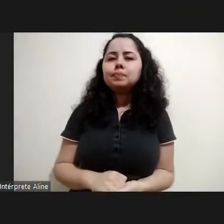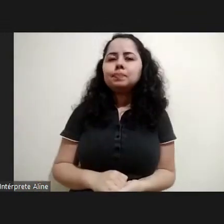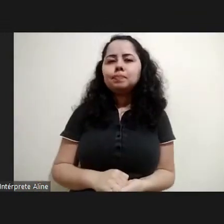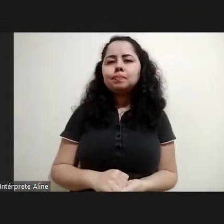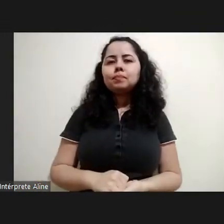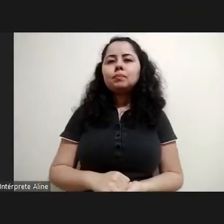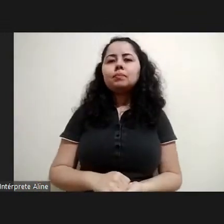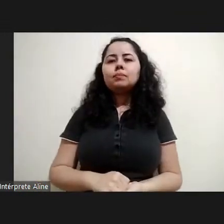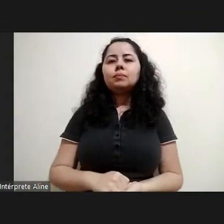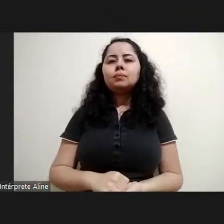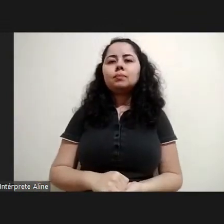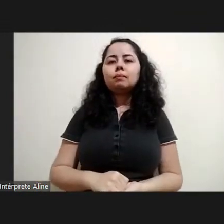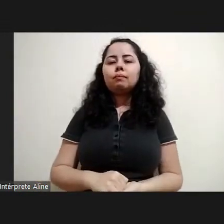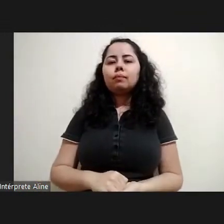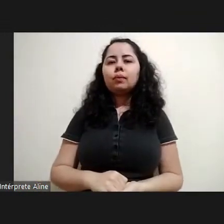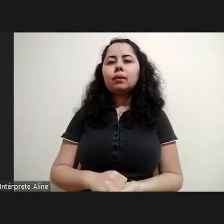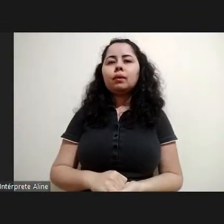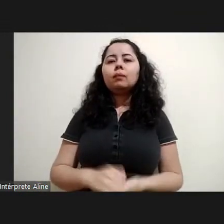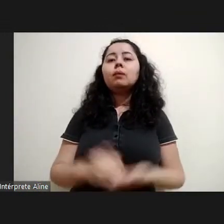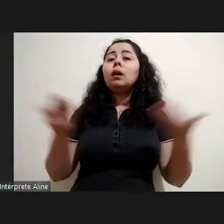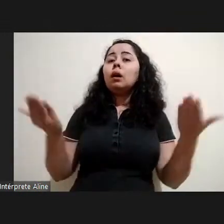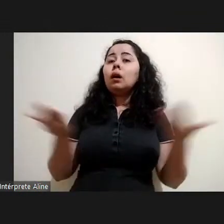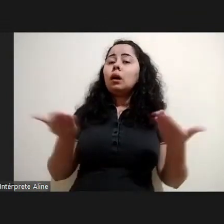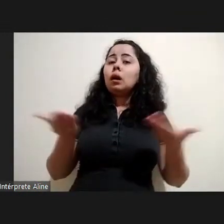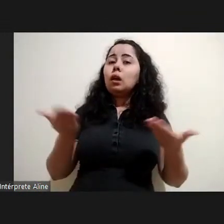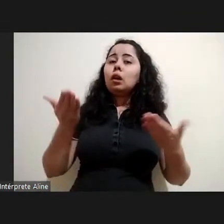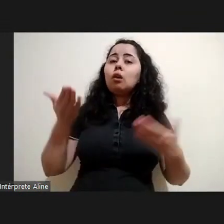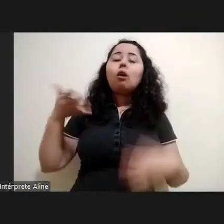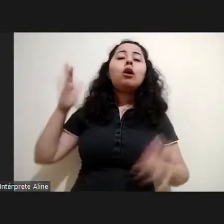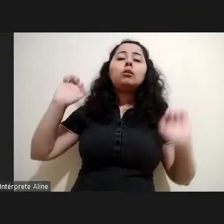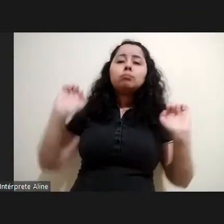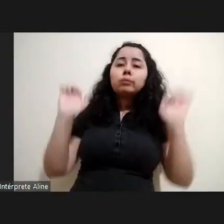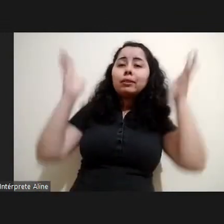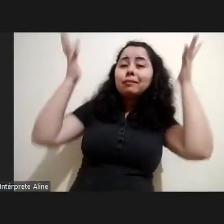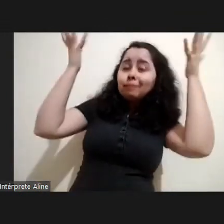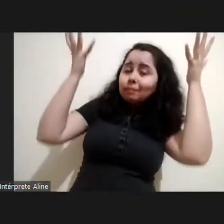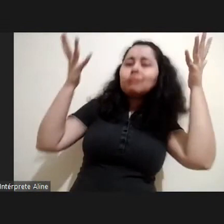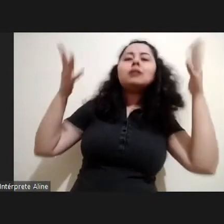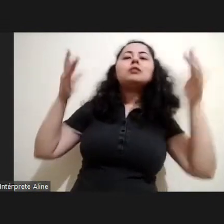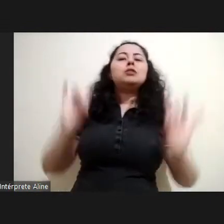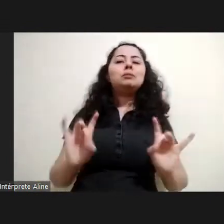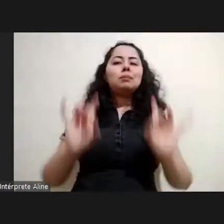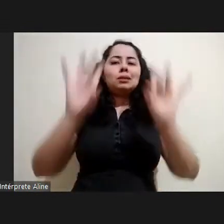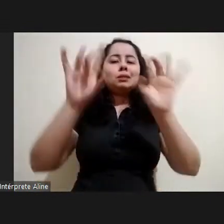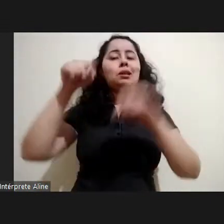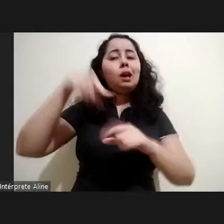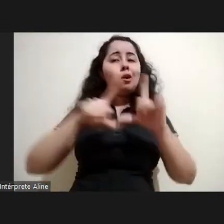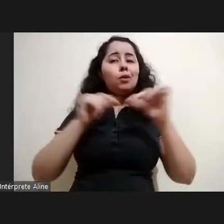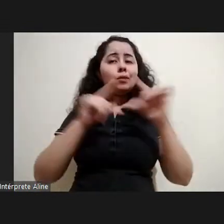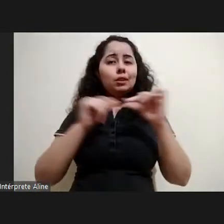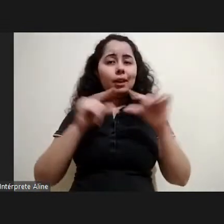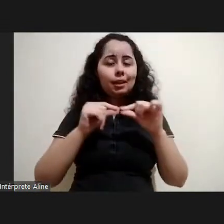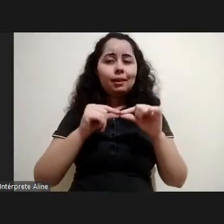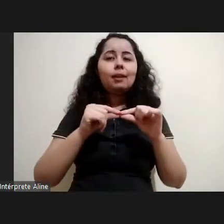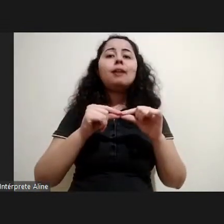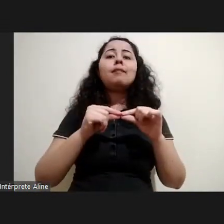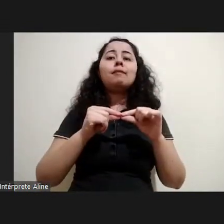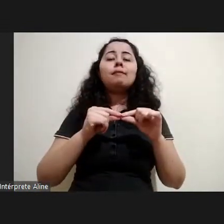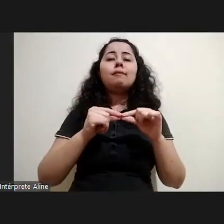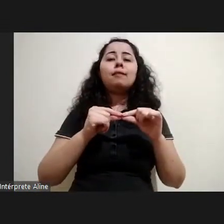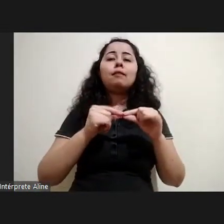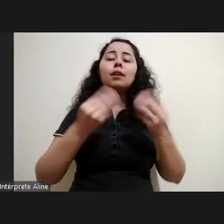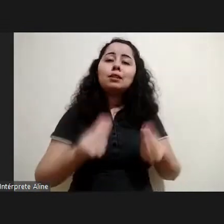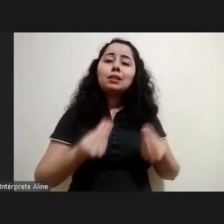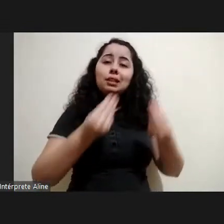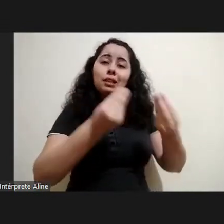Nessa solenidade, a UFJF, além de conceder essa medalha,